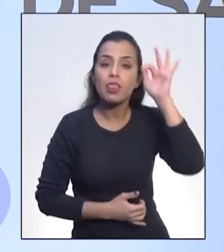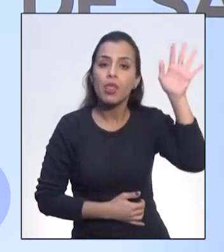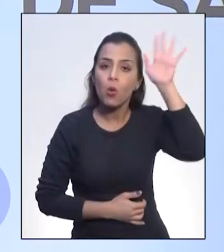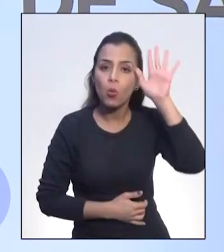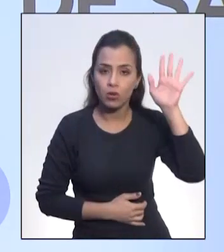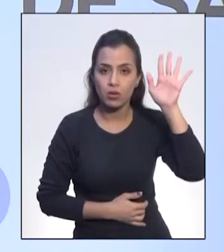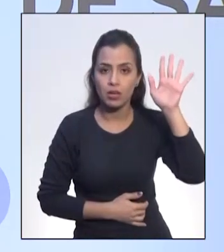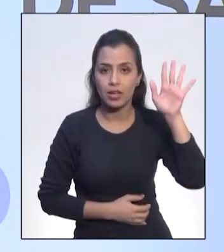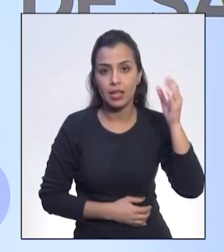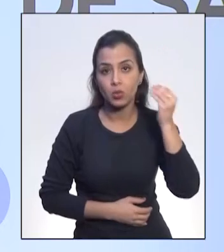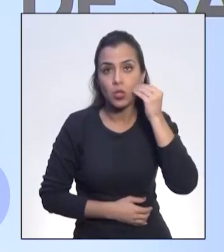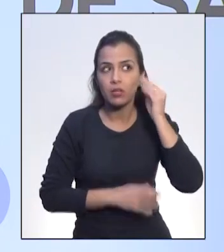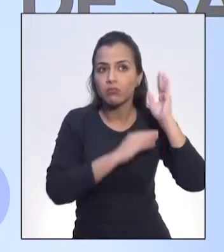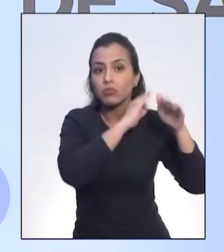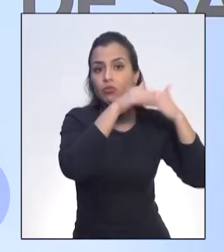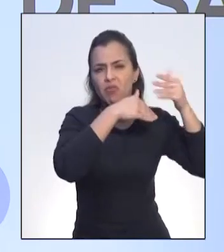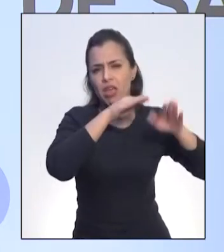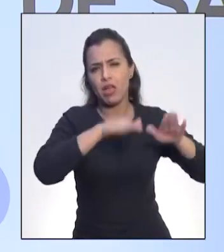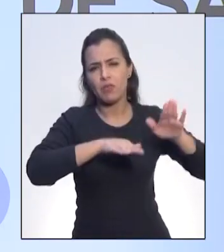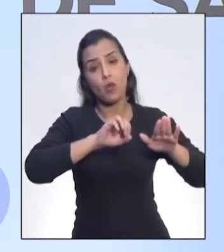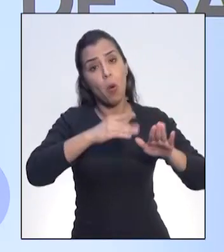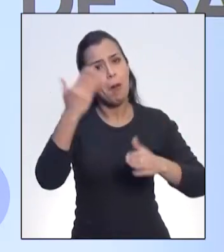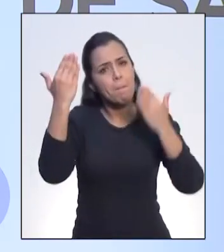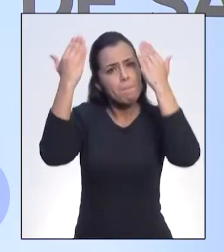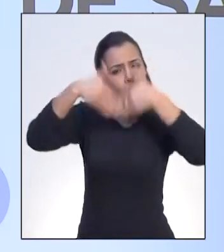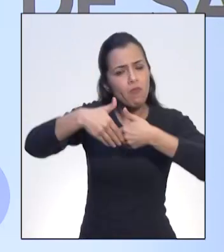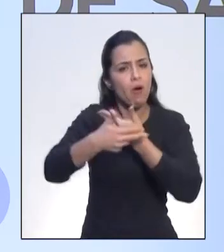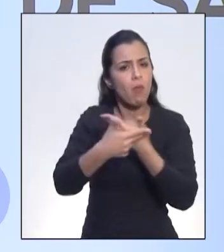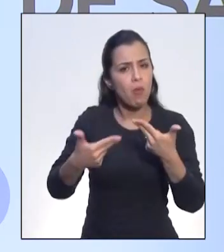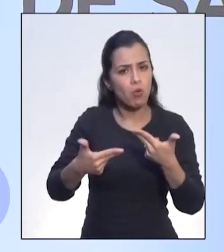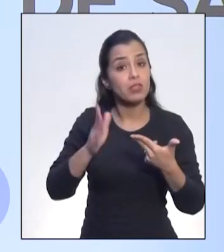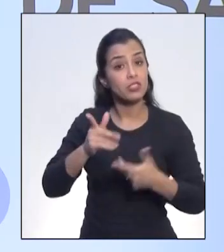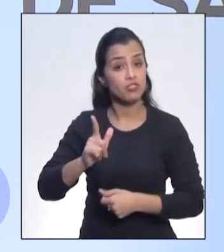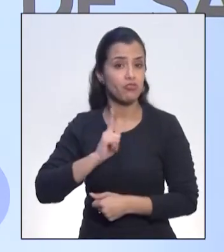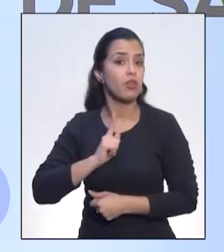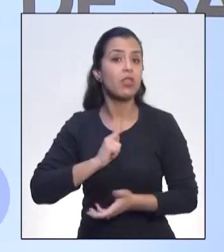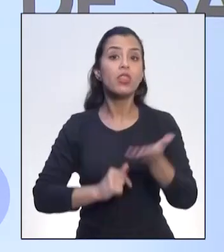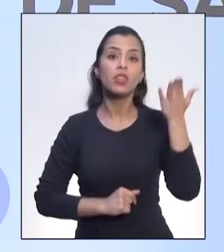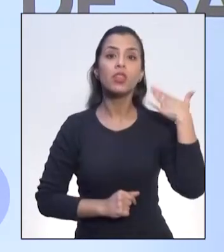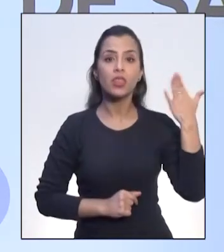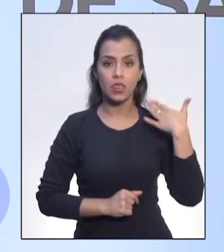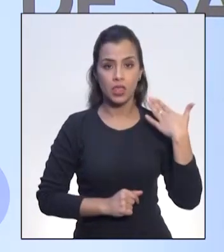qual eu estou buscando desenvolver, ou para comprovar uma teoria que eu já consegui ali